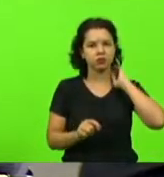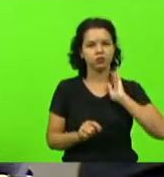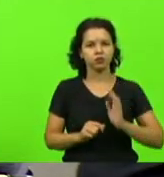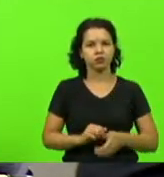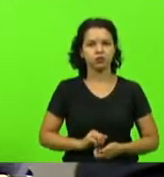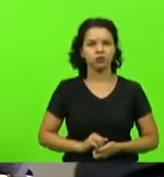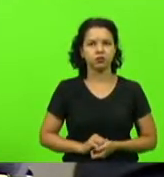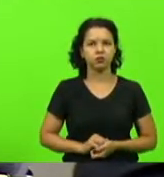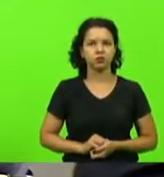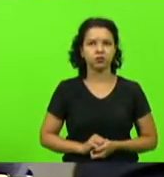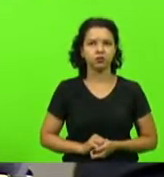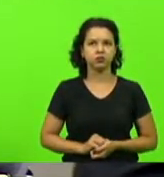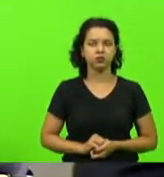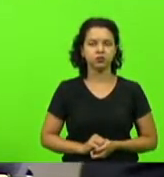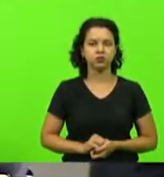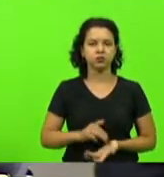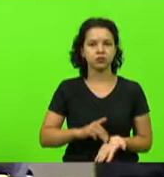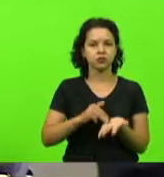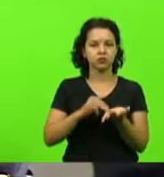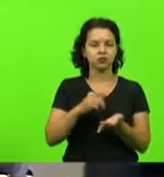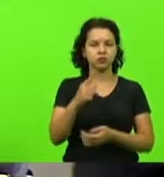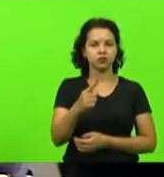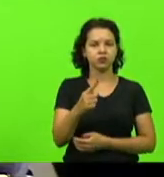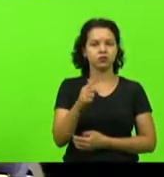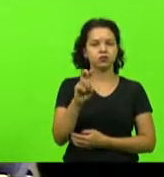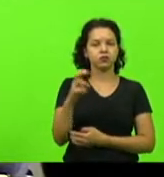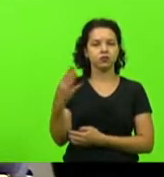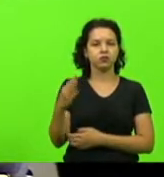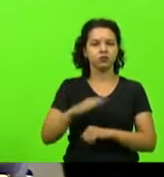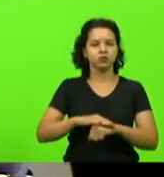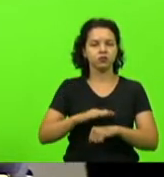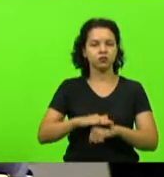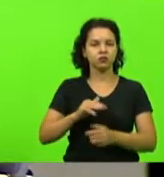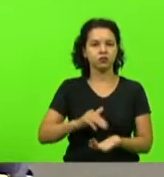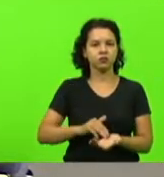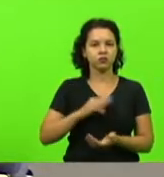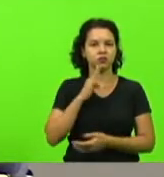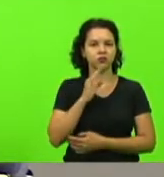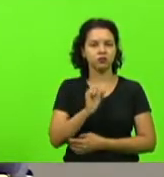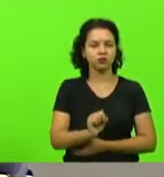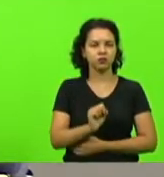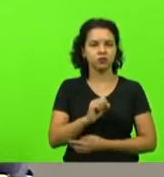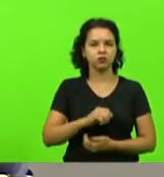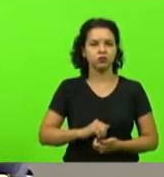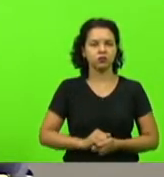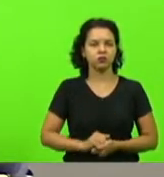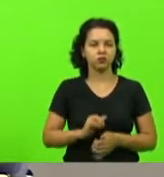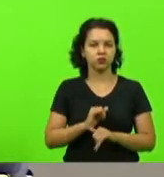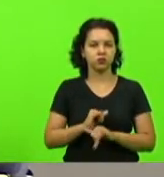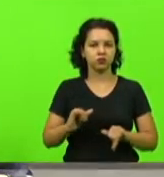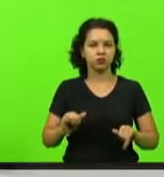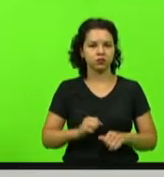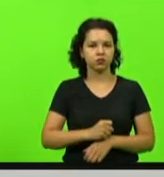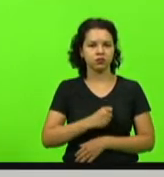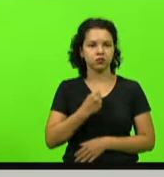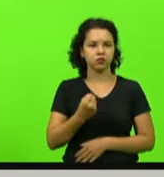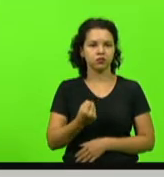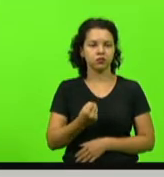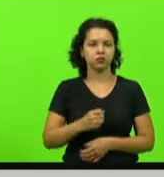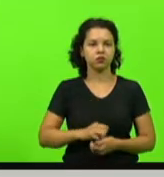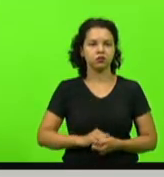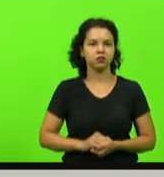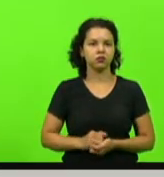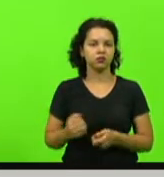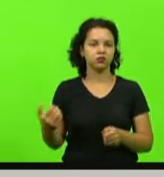Autor, moção número 154, autor, deputado Bruno Souza, manifestando repúdio à invasão